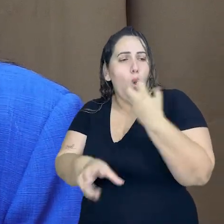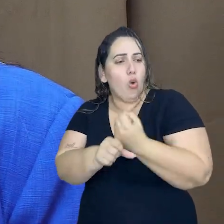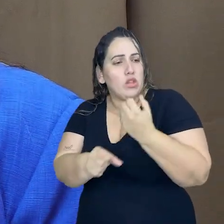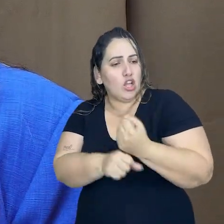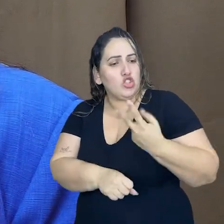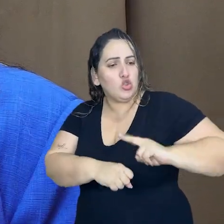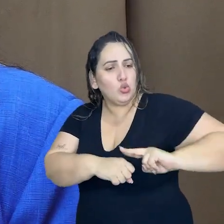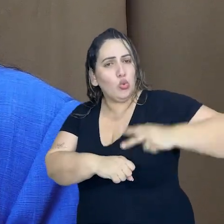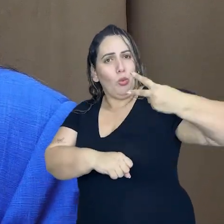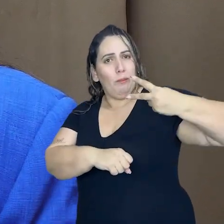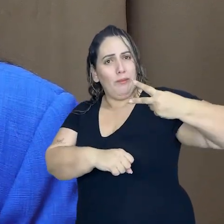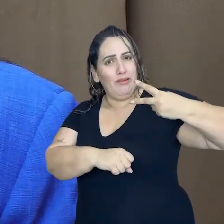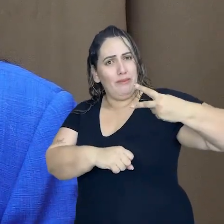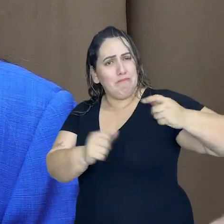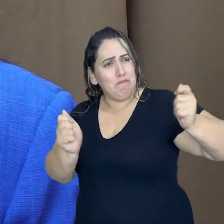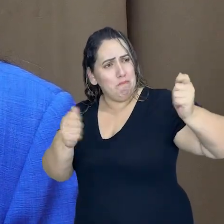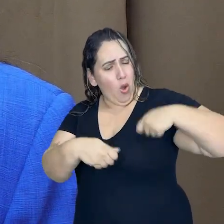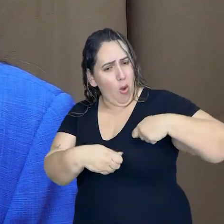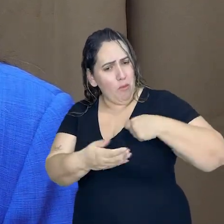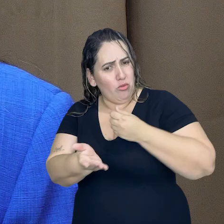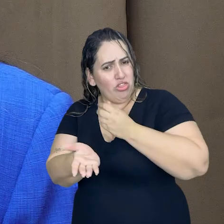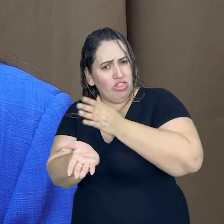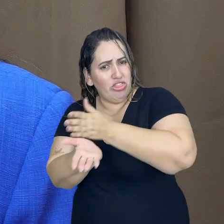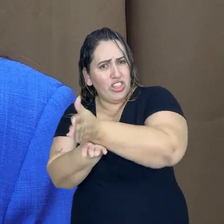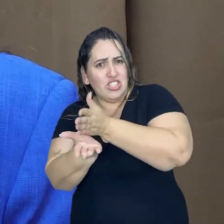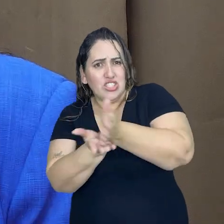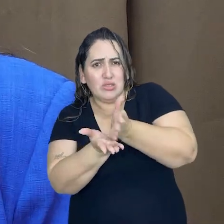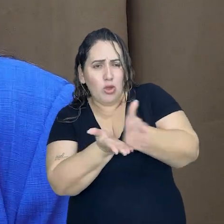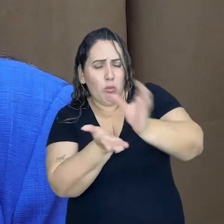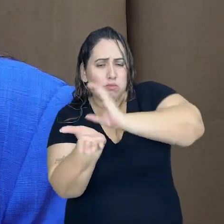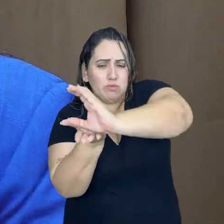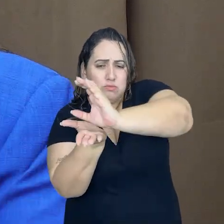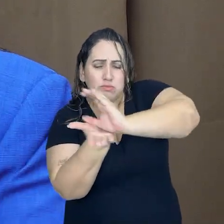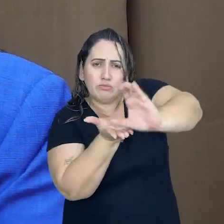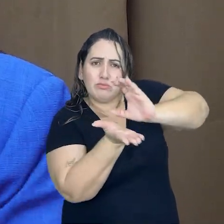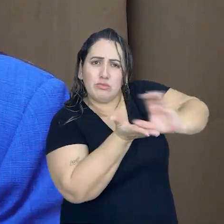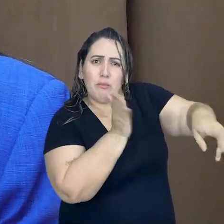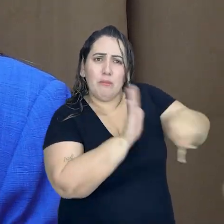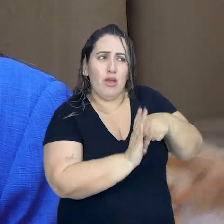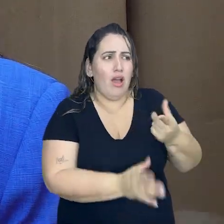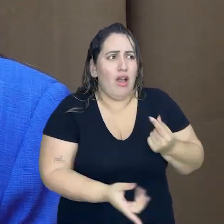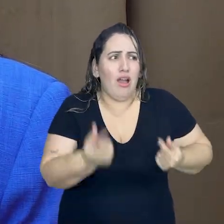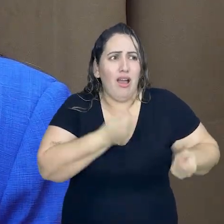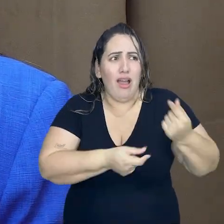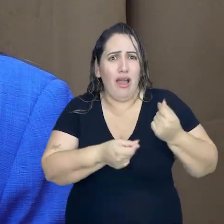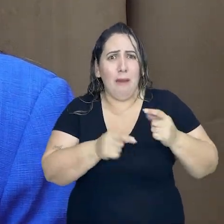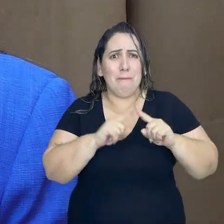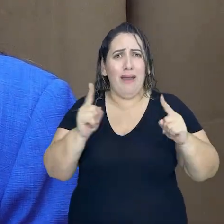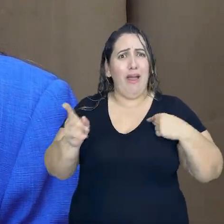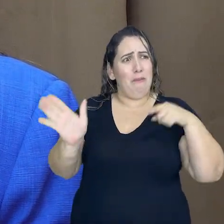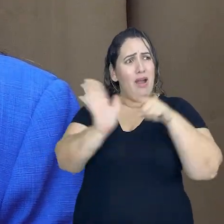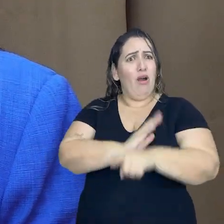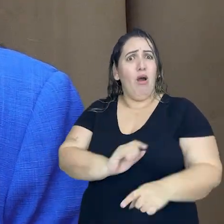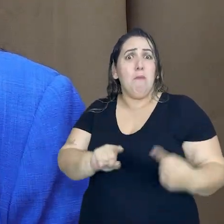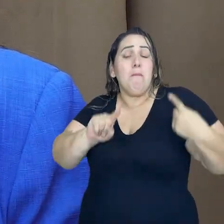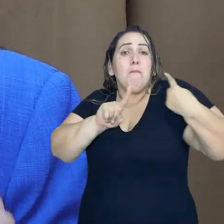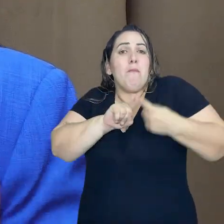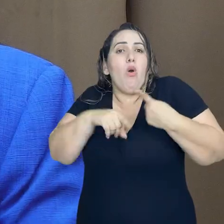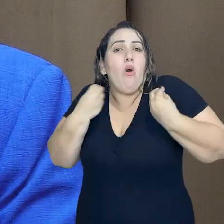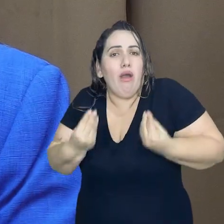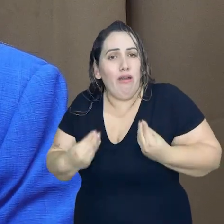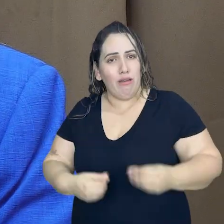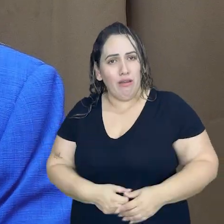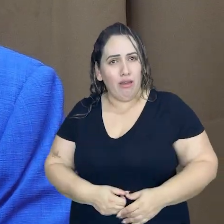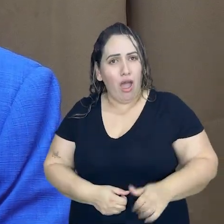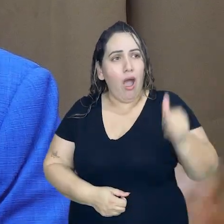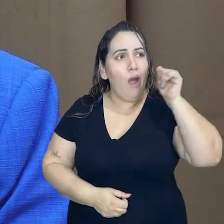de distribuição desses recursos. E por que eles querem isso? Porque uma vez tendo mais recursos, entendeu? Eles